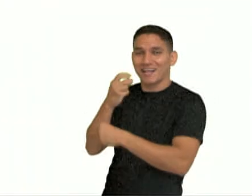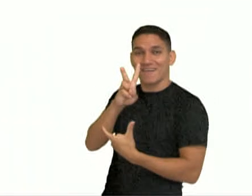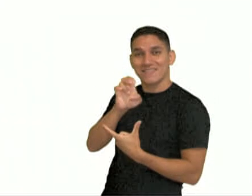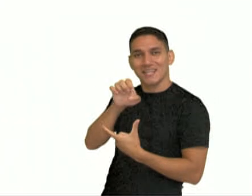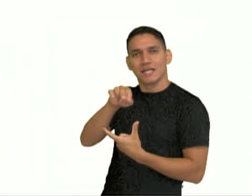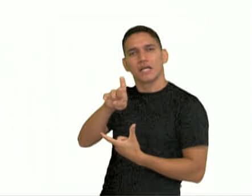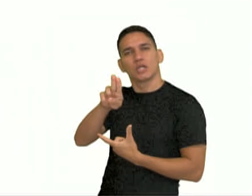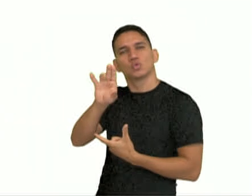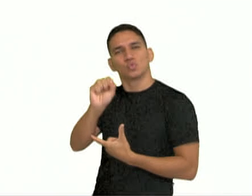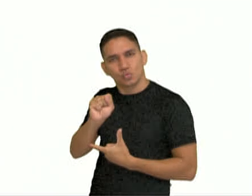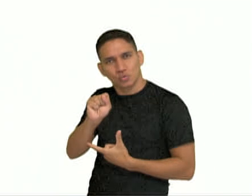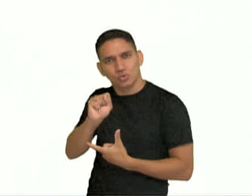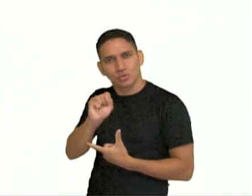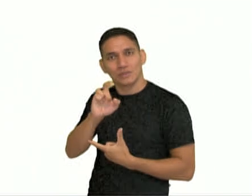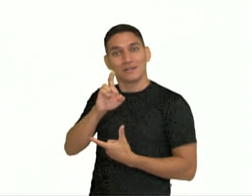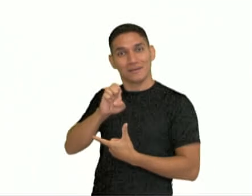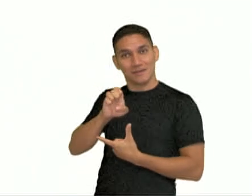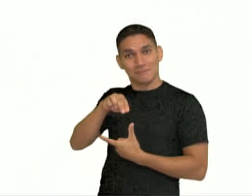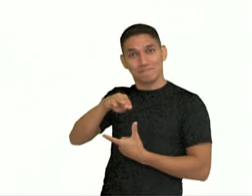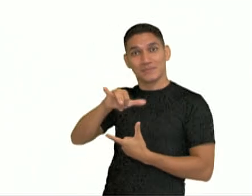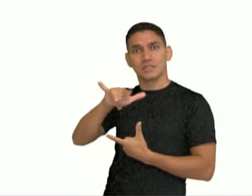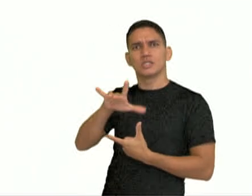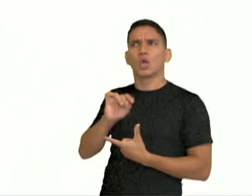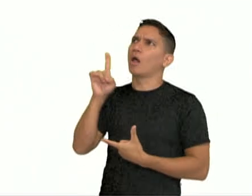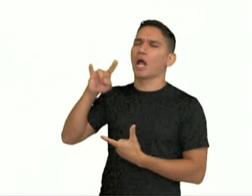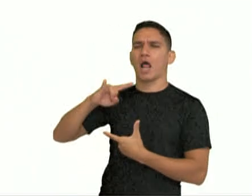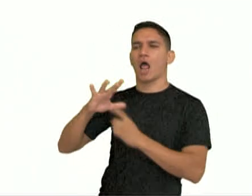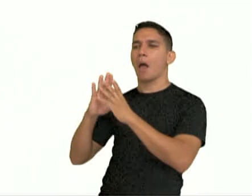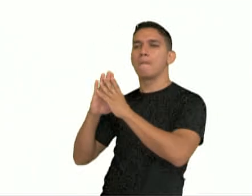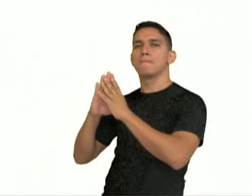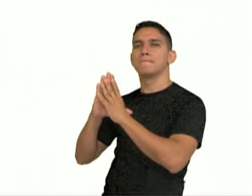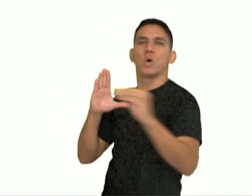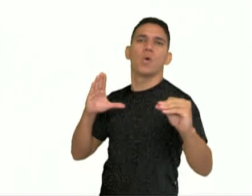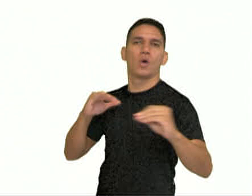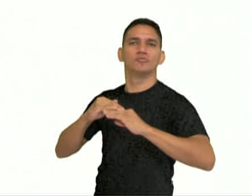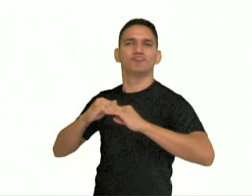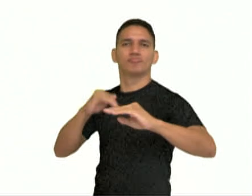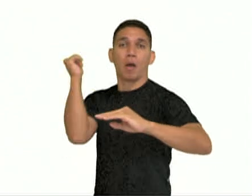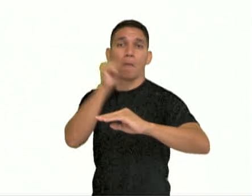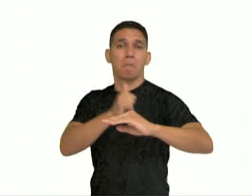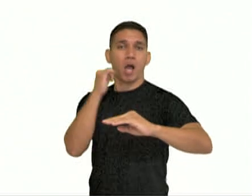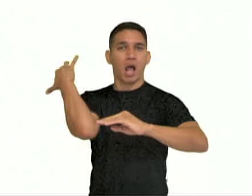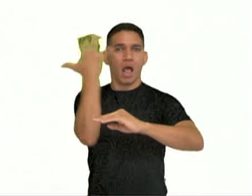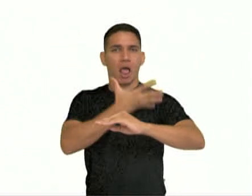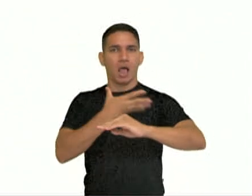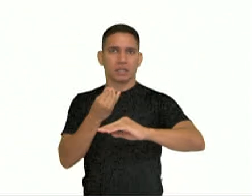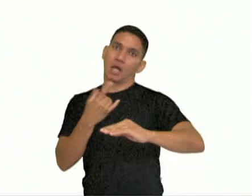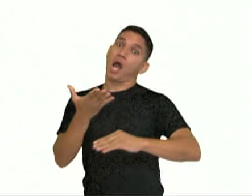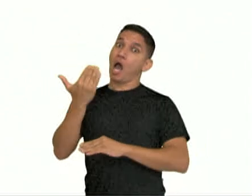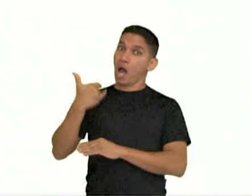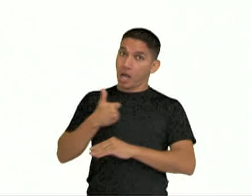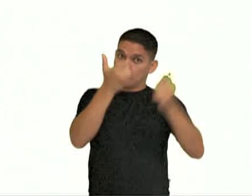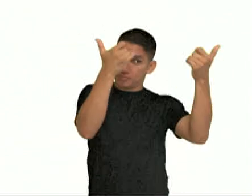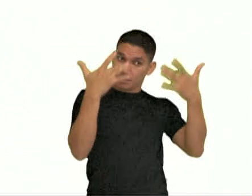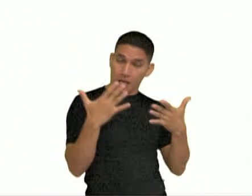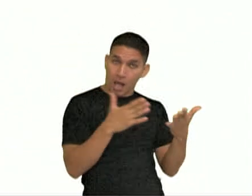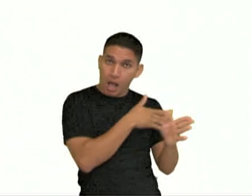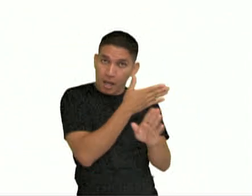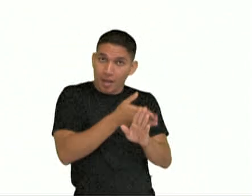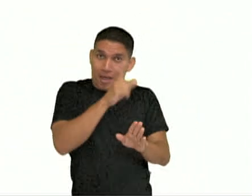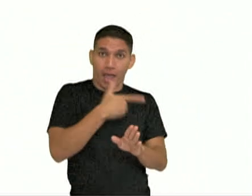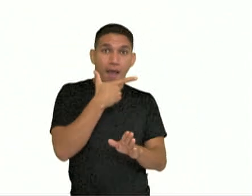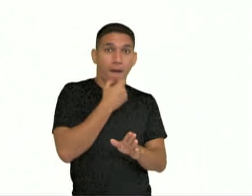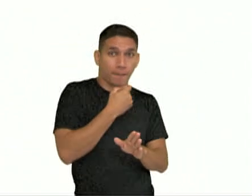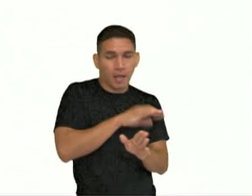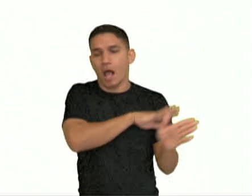de Milo. Essa estátua aqui virou um padrão da beleza feminina. Até agora a gente estava falando da beleza masculina e agora vamos falar